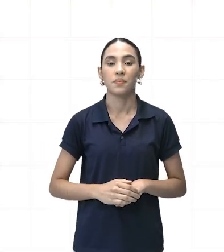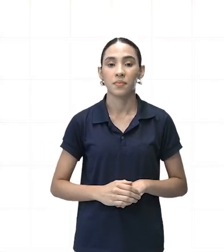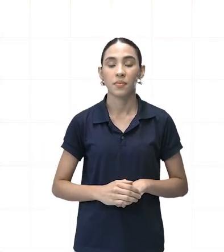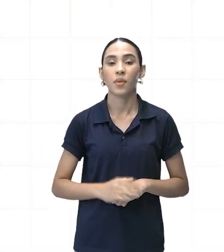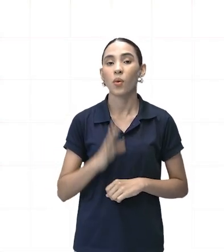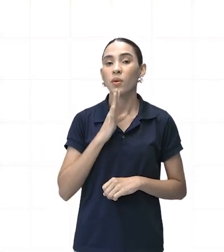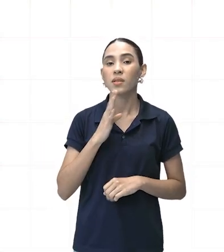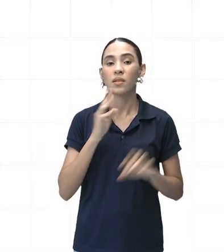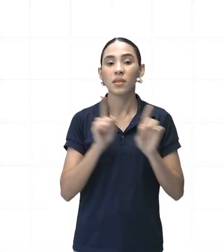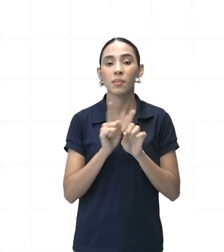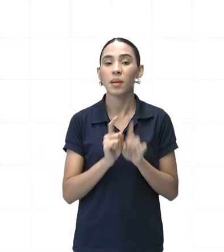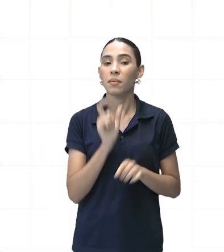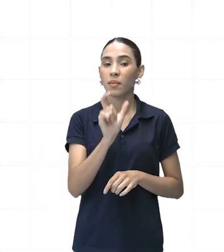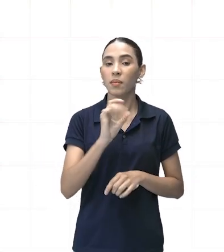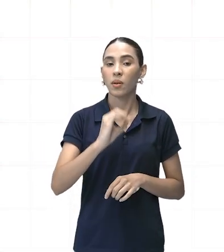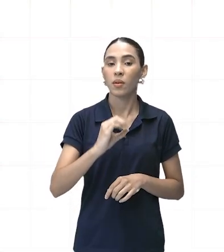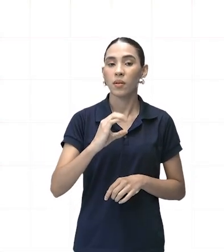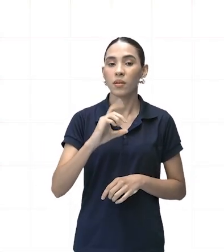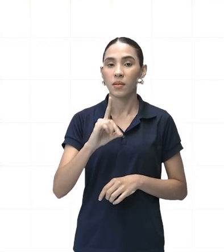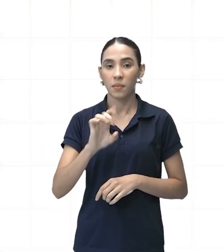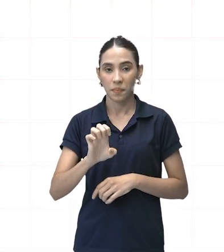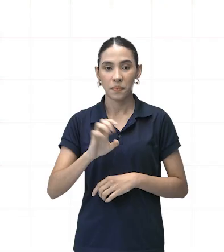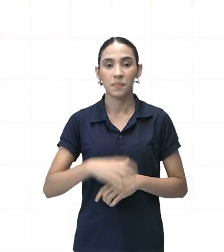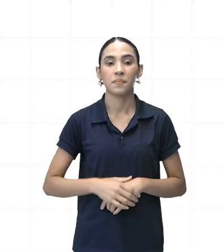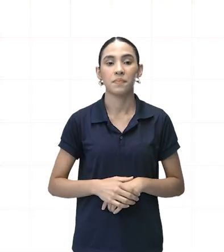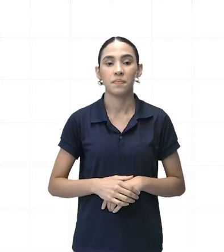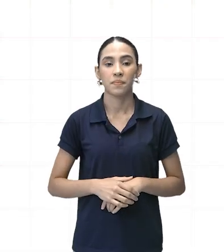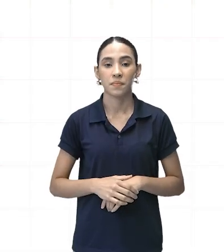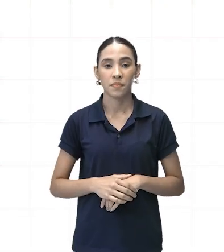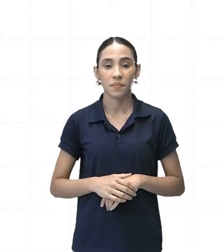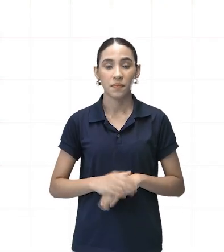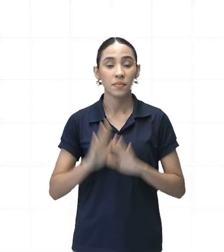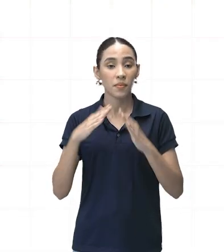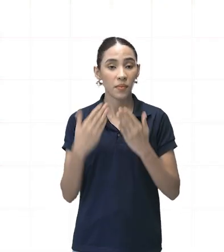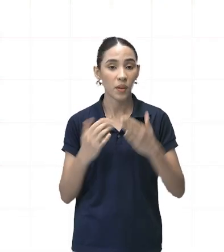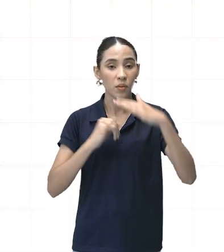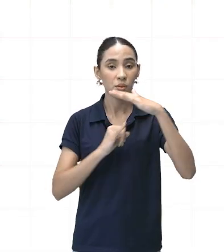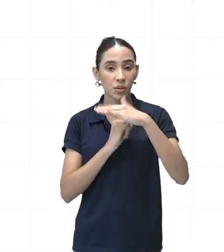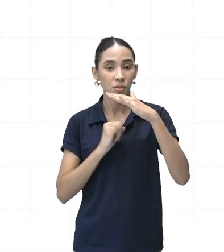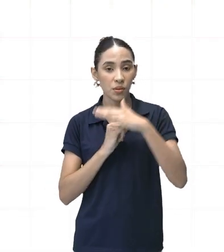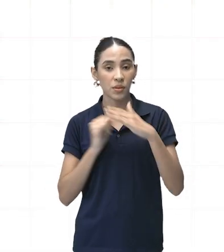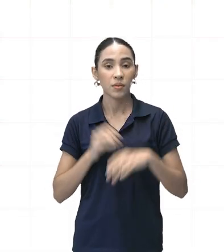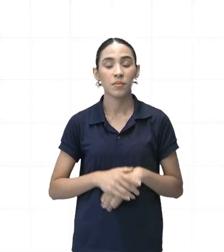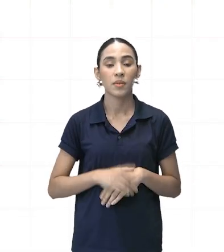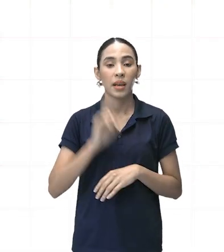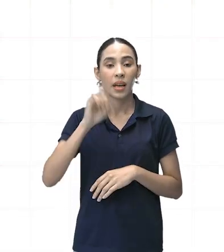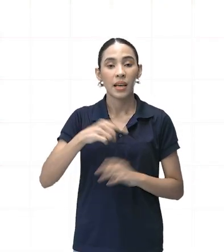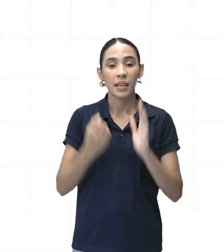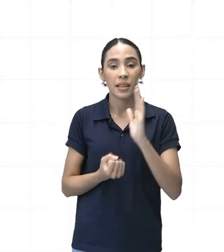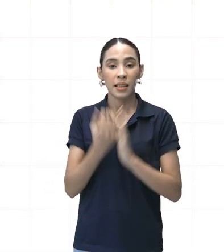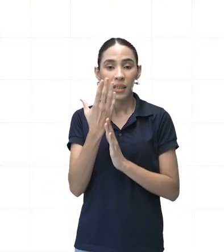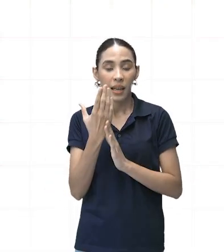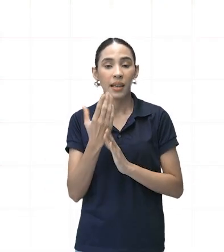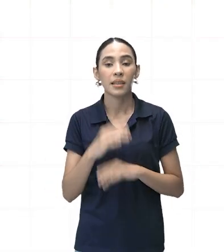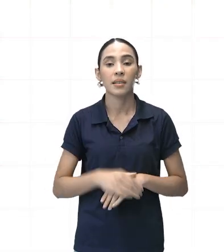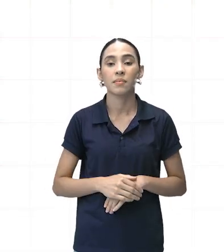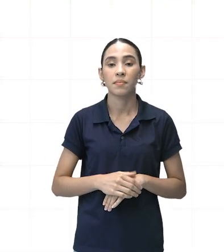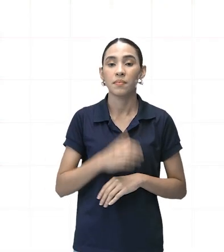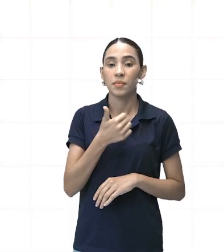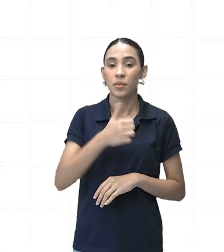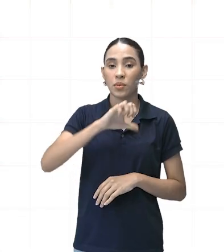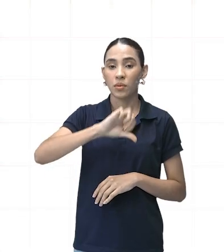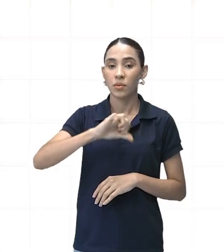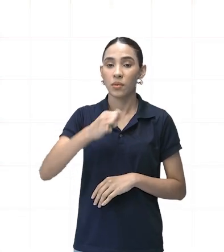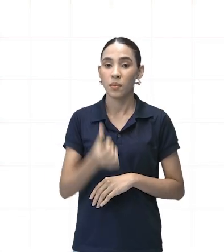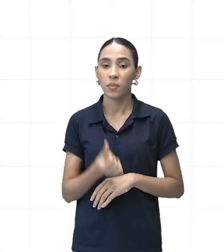Econômico, que é conhecido aí com a sigla OCDE, gente. Essa instituição é uma instituição internacional que foi fundada